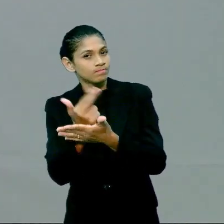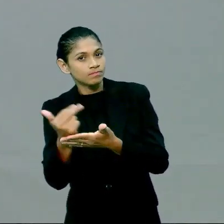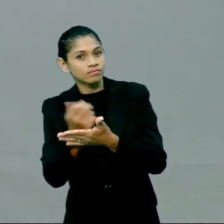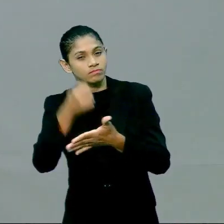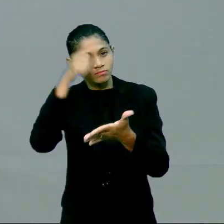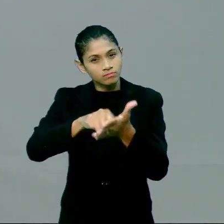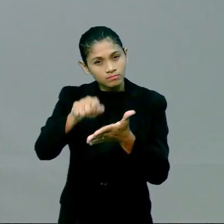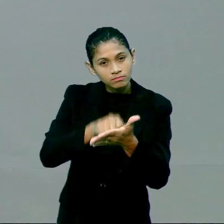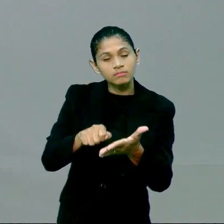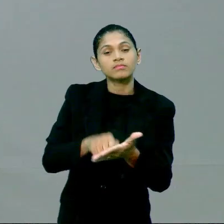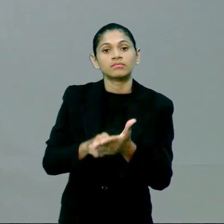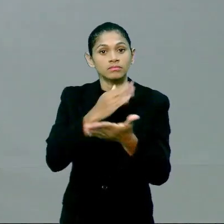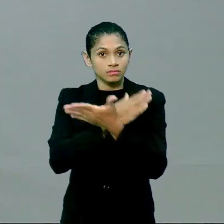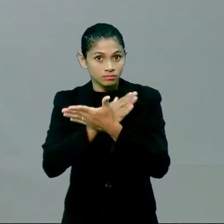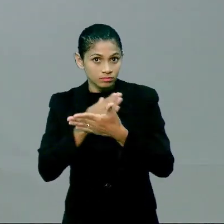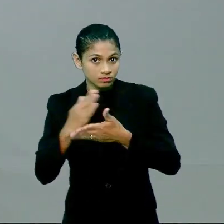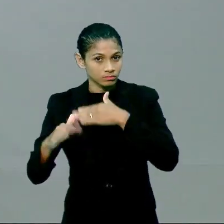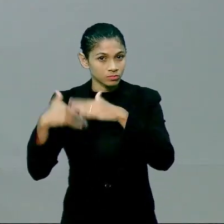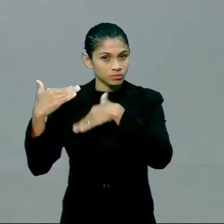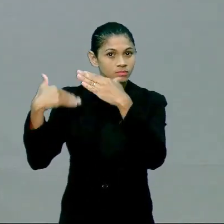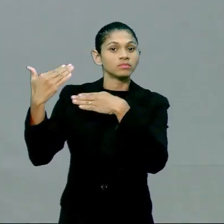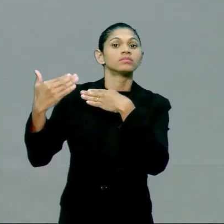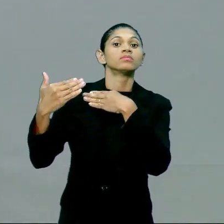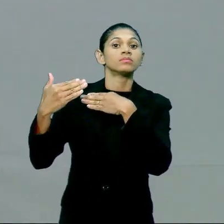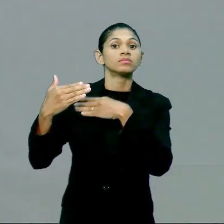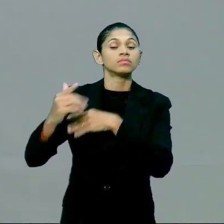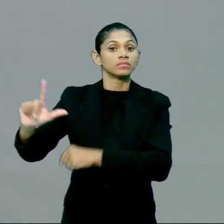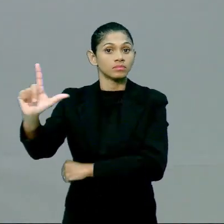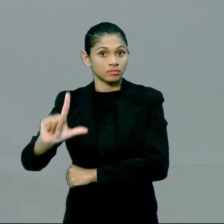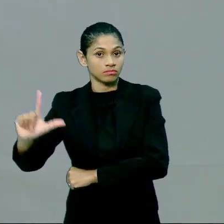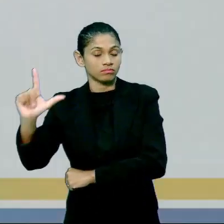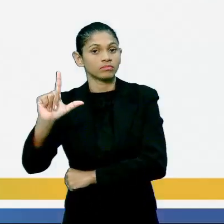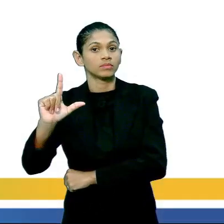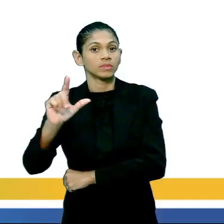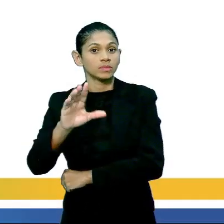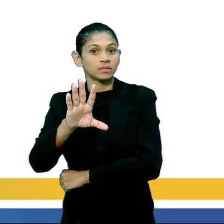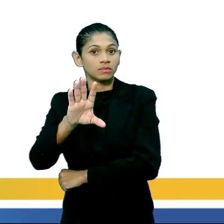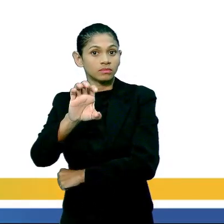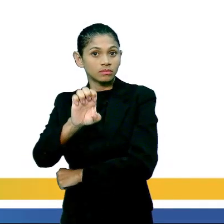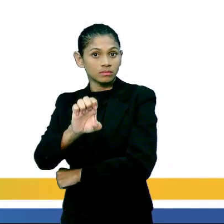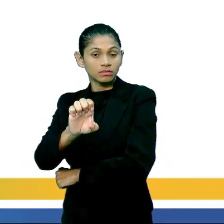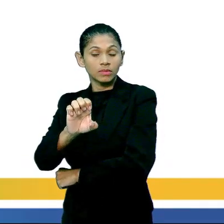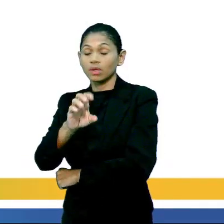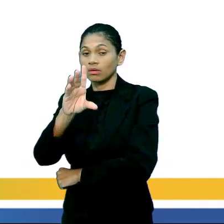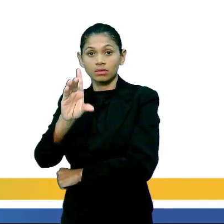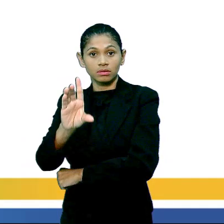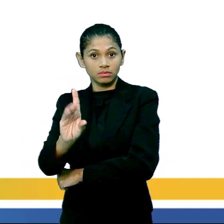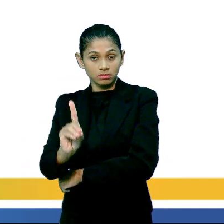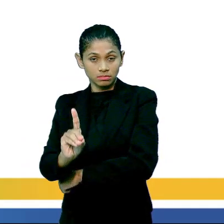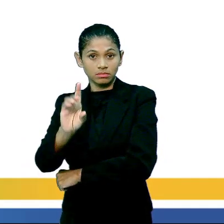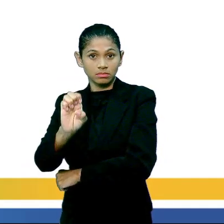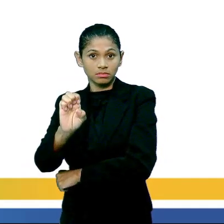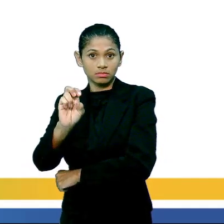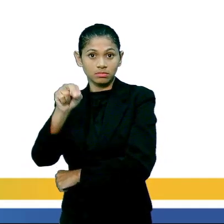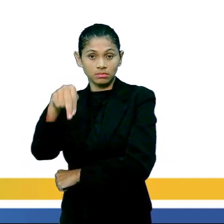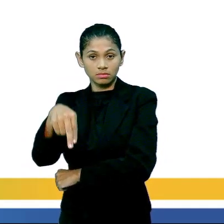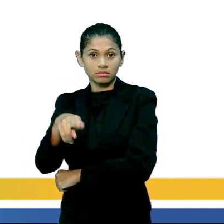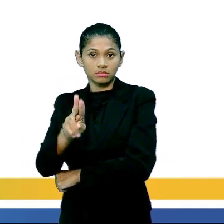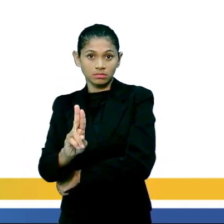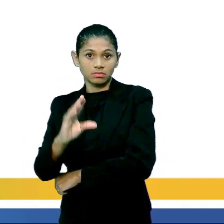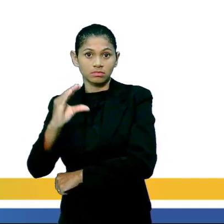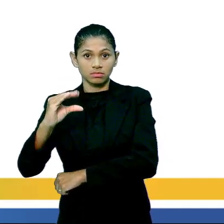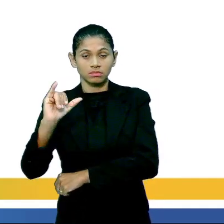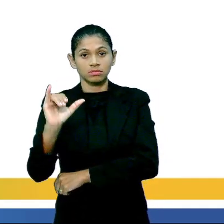na escrita, a gente começa a ter uma produção literária de denúncia social, tá? E aí o Castro Alves,